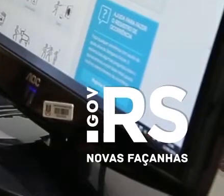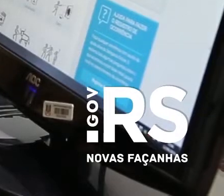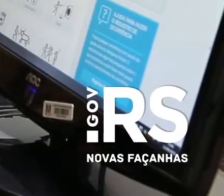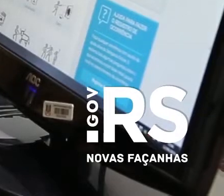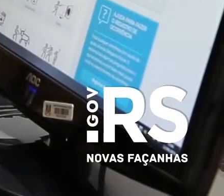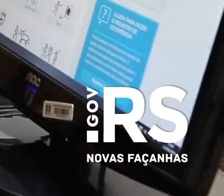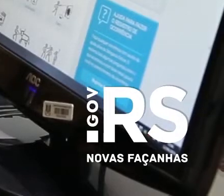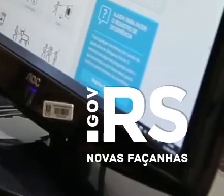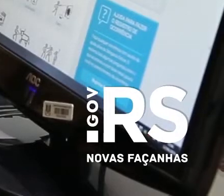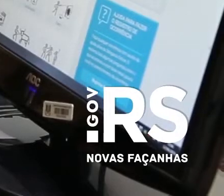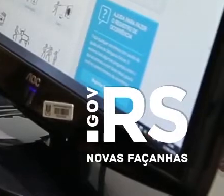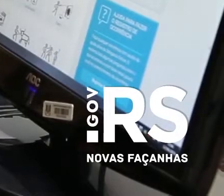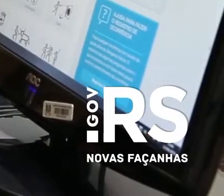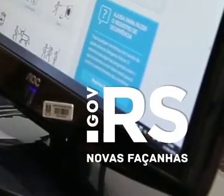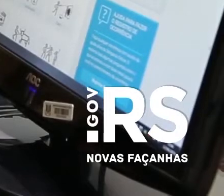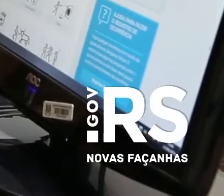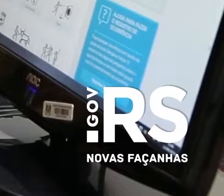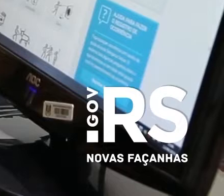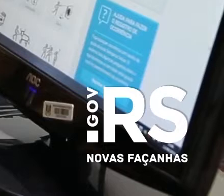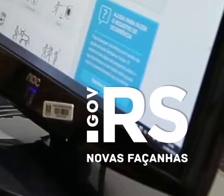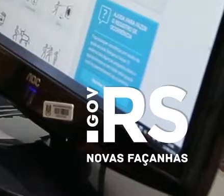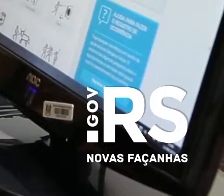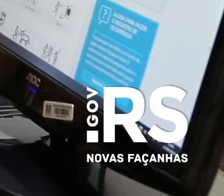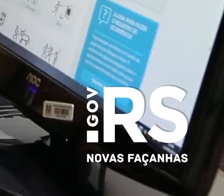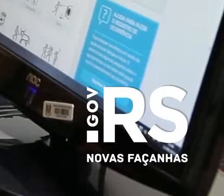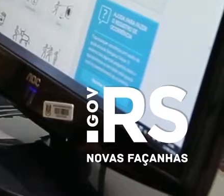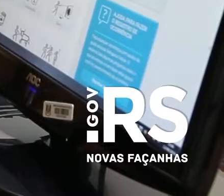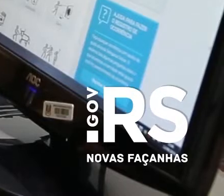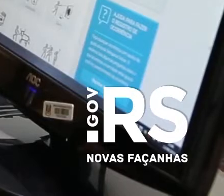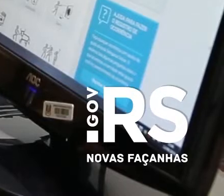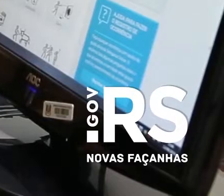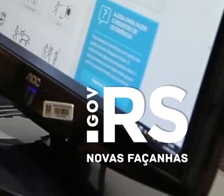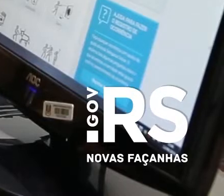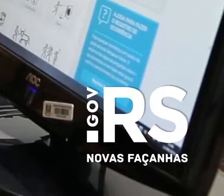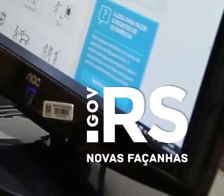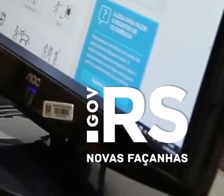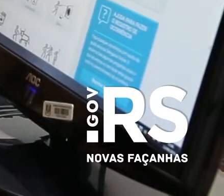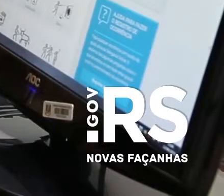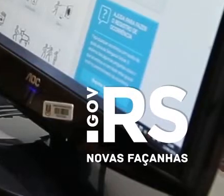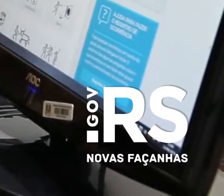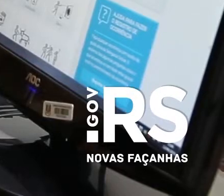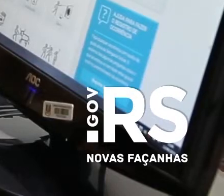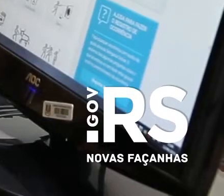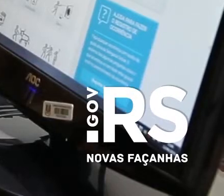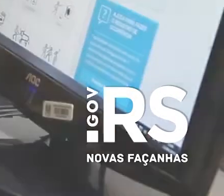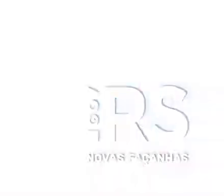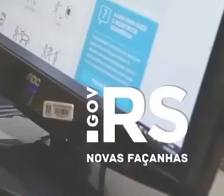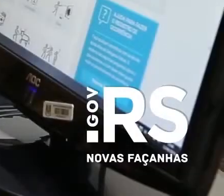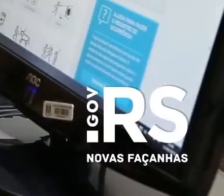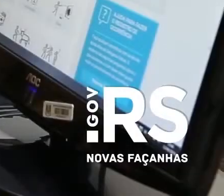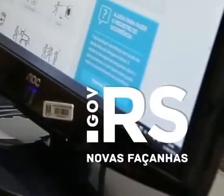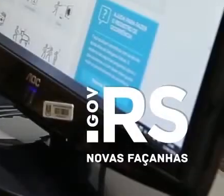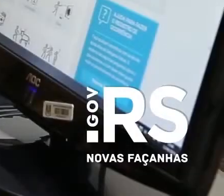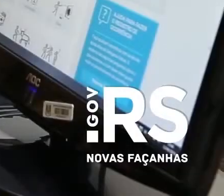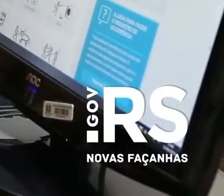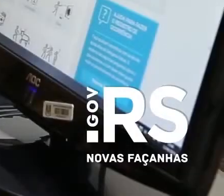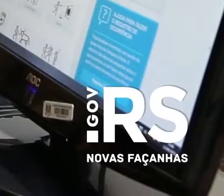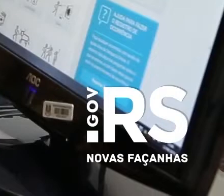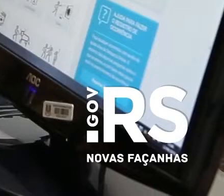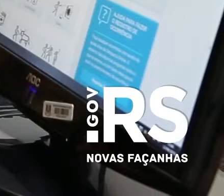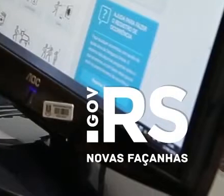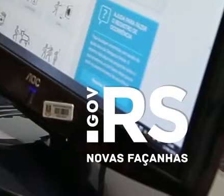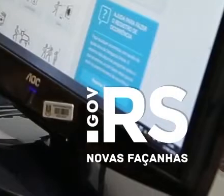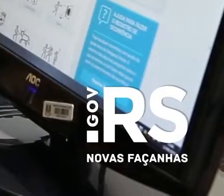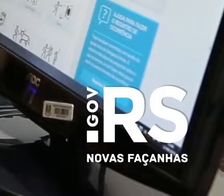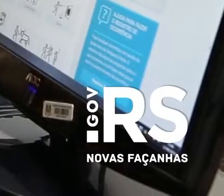Civil, a fim de que se possam efetuar registros de ocorrência pela internet. O grande benefício